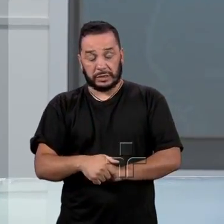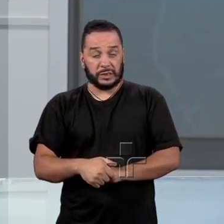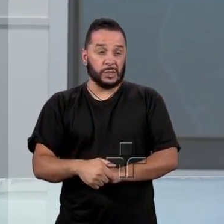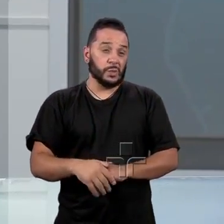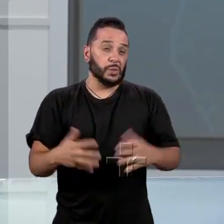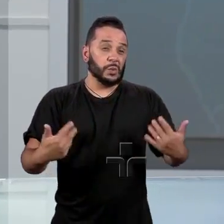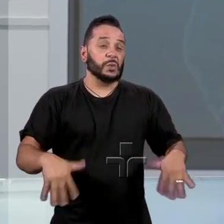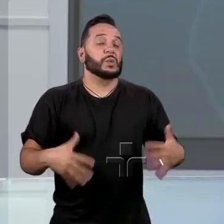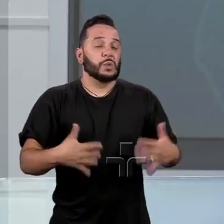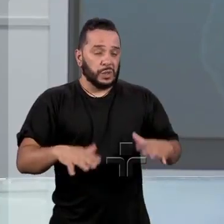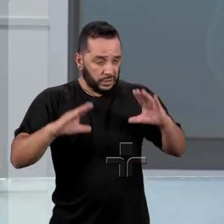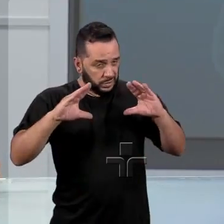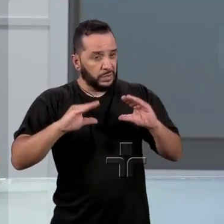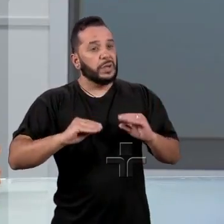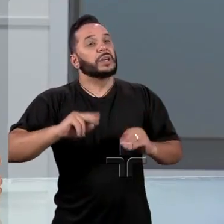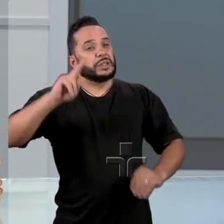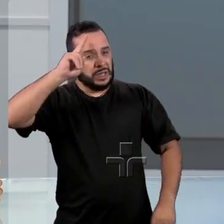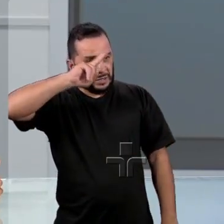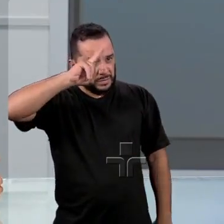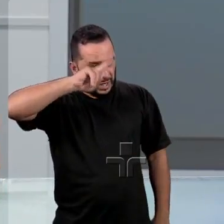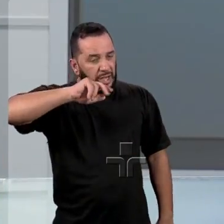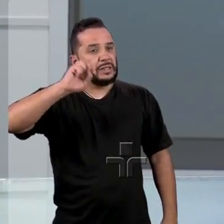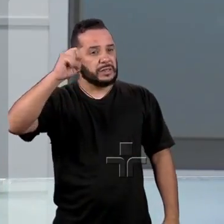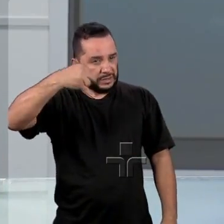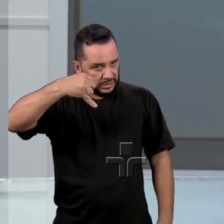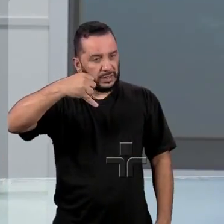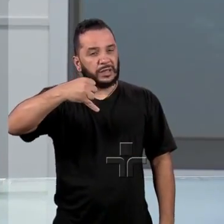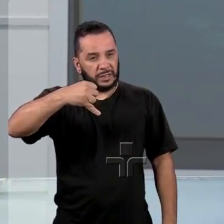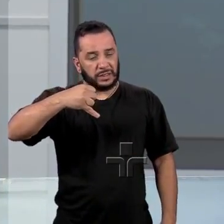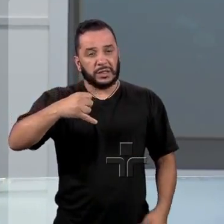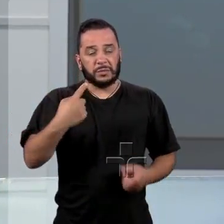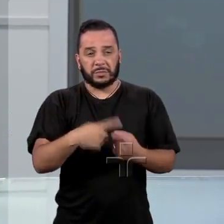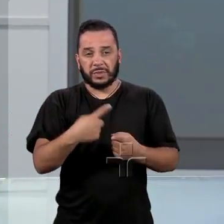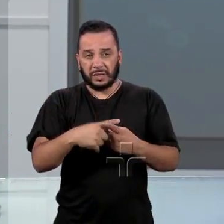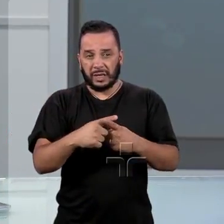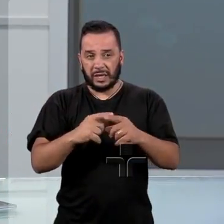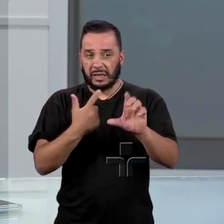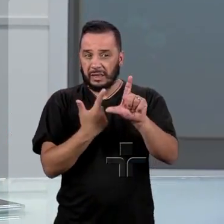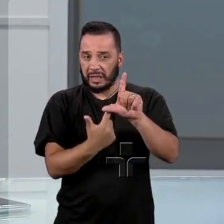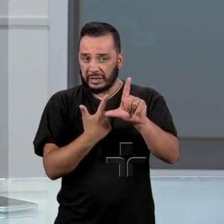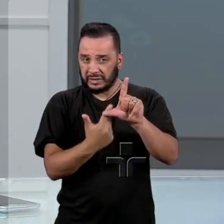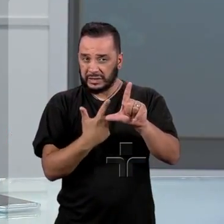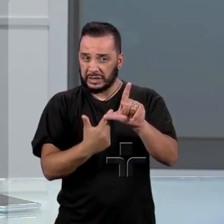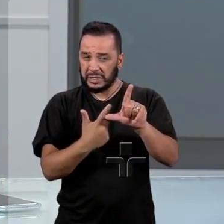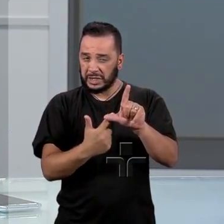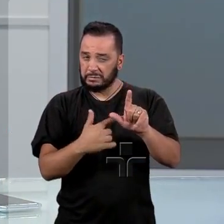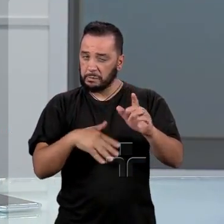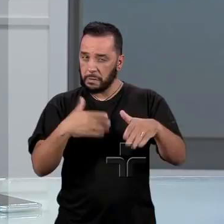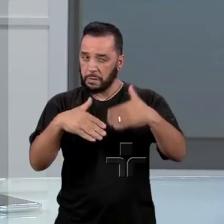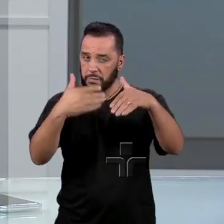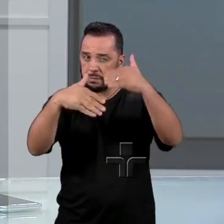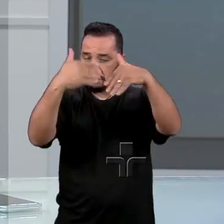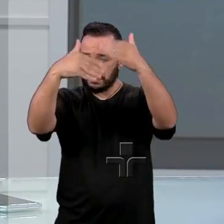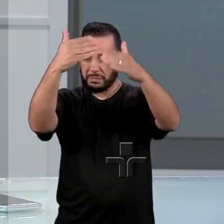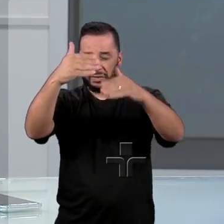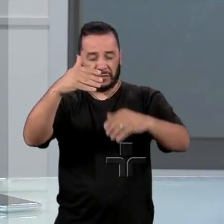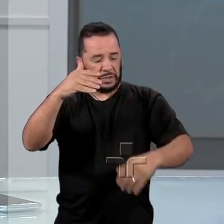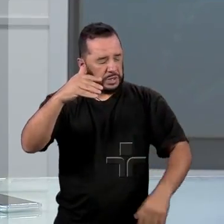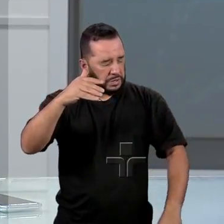noite a ser lembrada, né? É um caso a ser lembrado como um todo, a ascensão do nazismo, porque foi muito perverso e